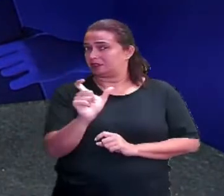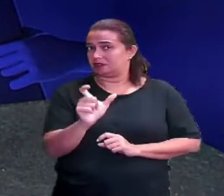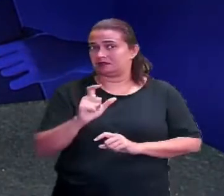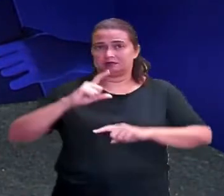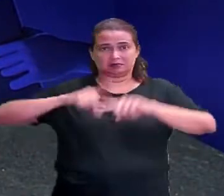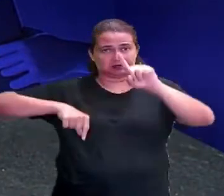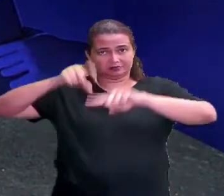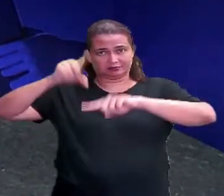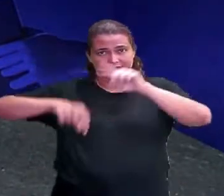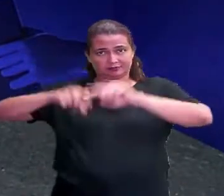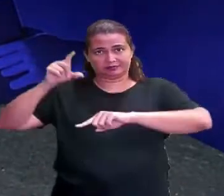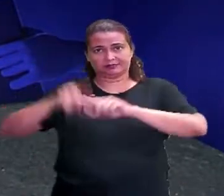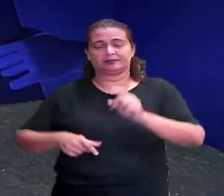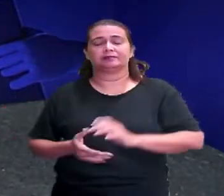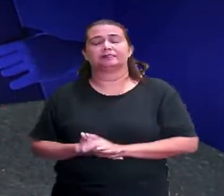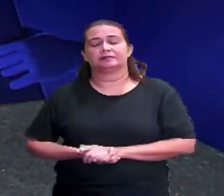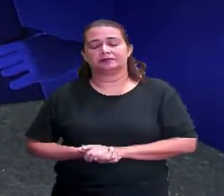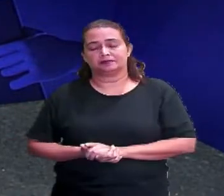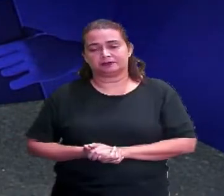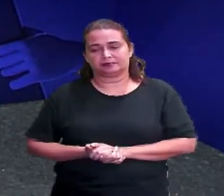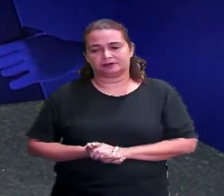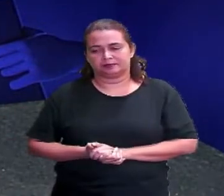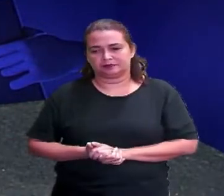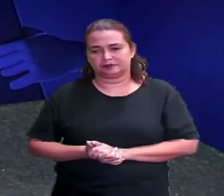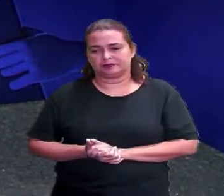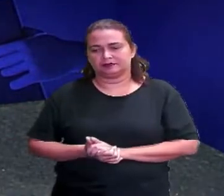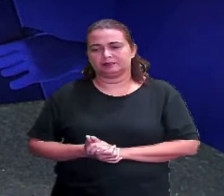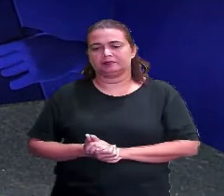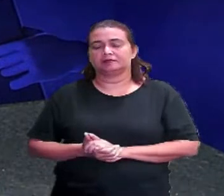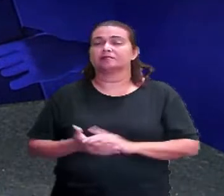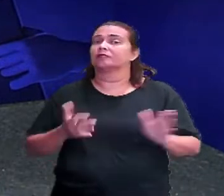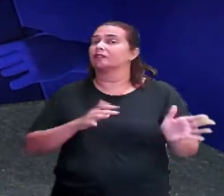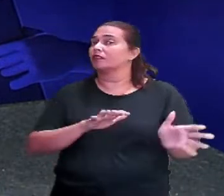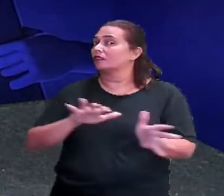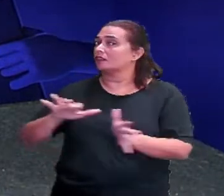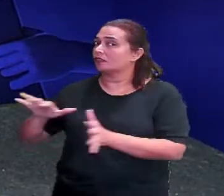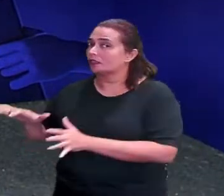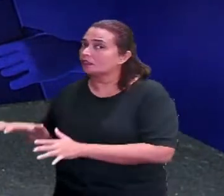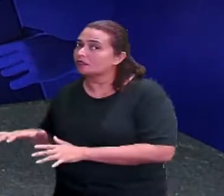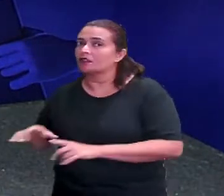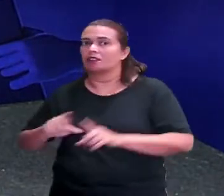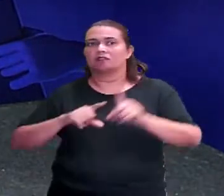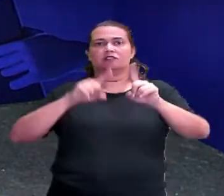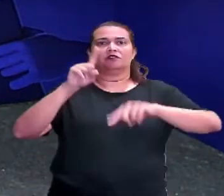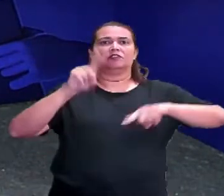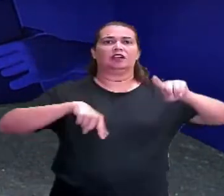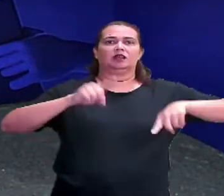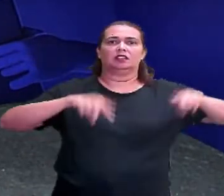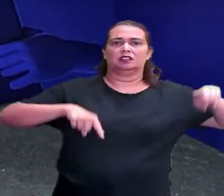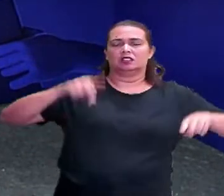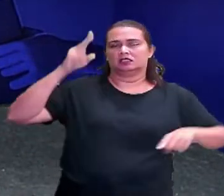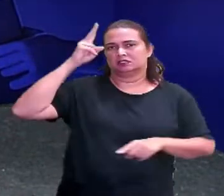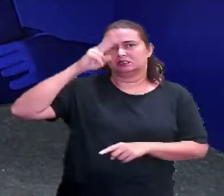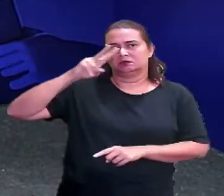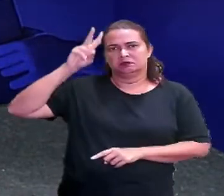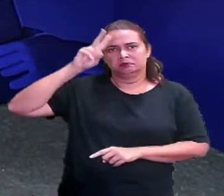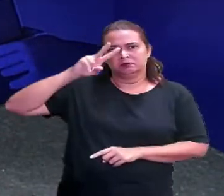ok? Agora, eu quero trazer para vocês aqui a variedade histórica, ou também conhecida como